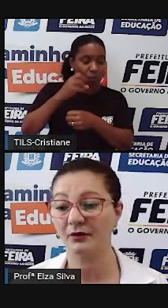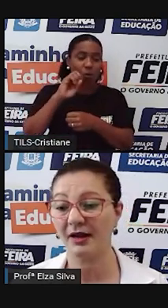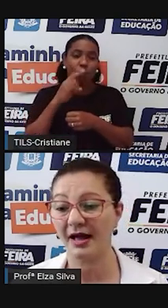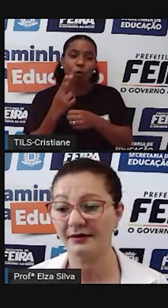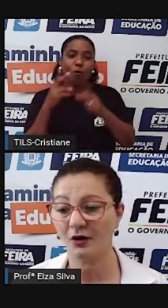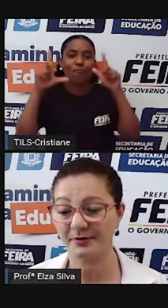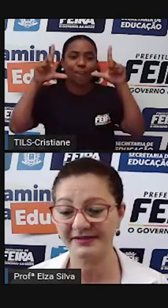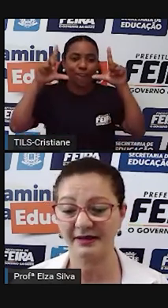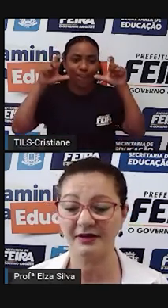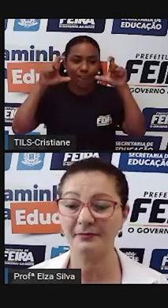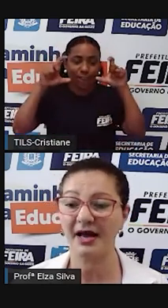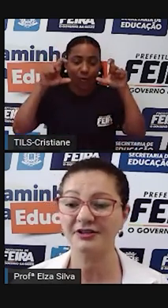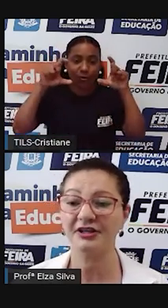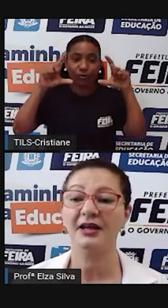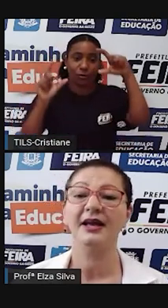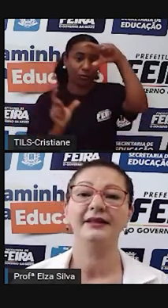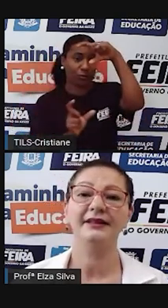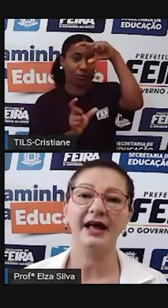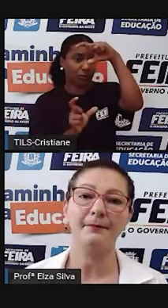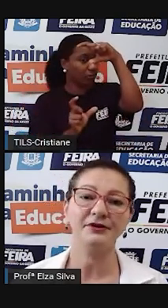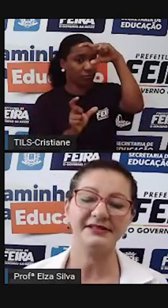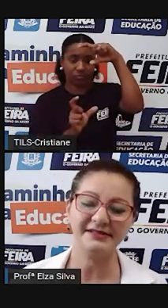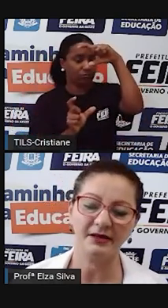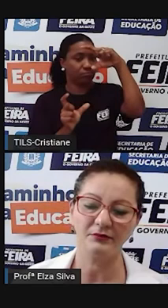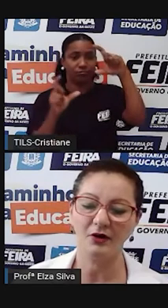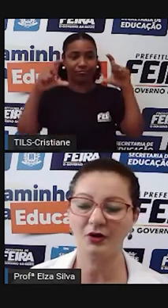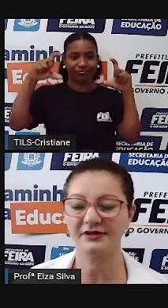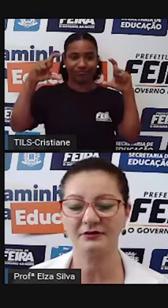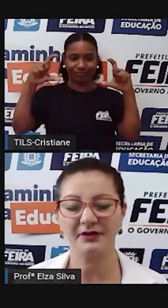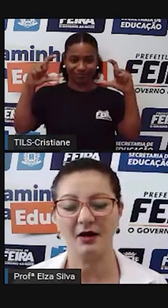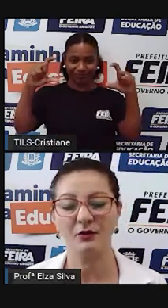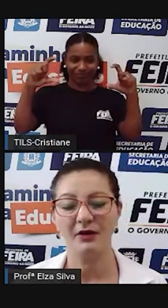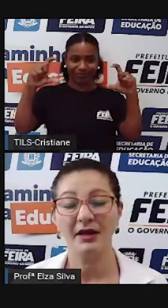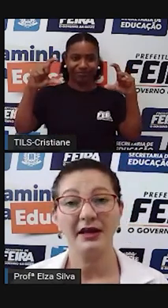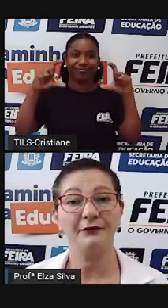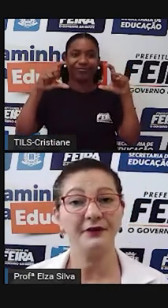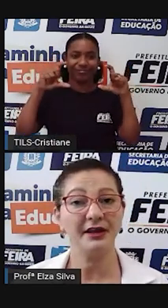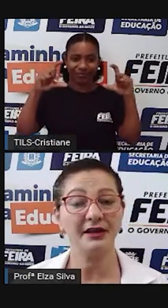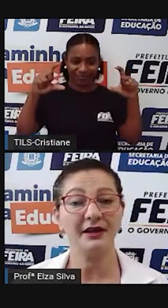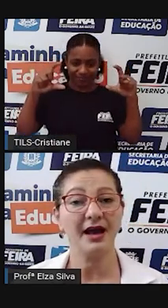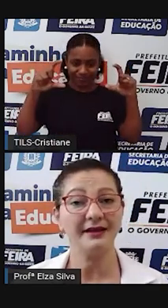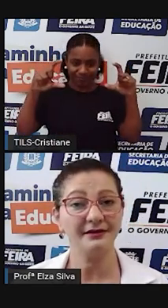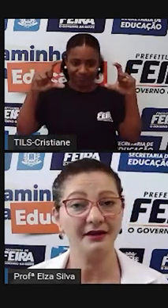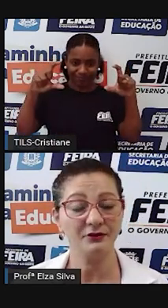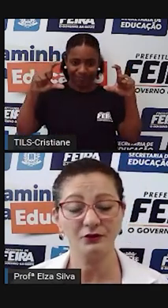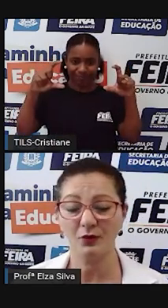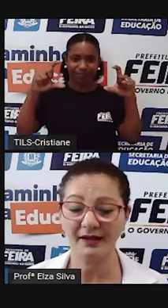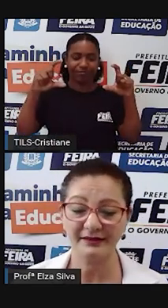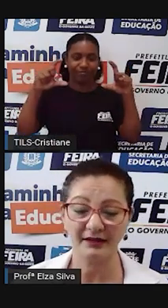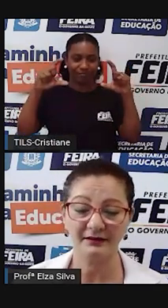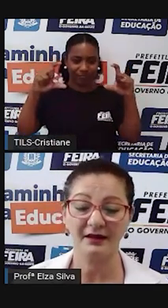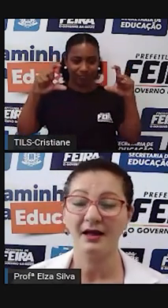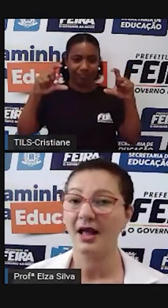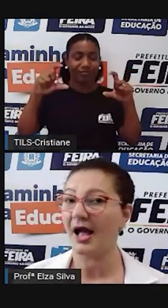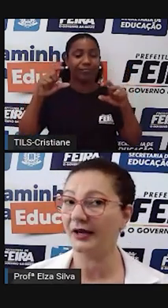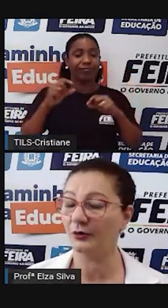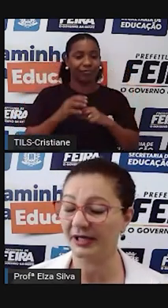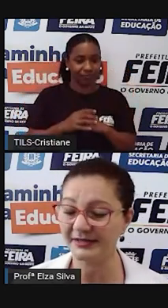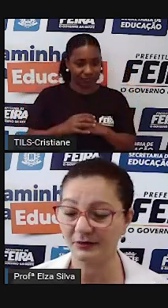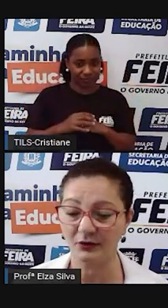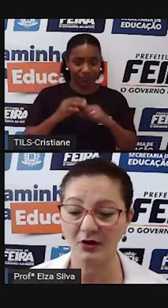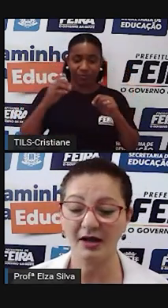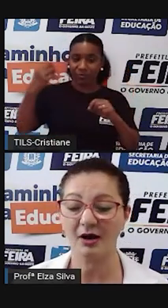o celular, observe a imagem, na posição horizontal e fique atento ou atenta